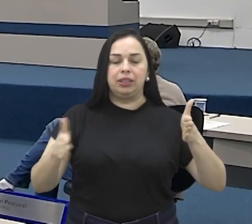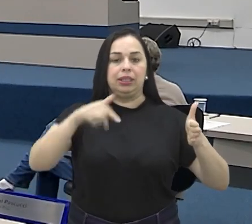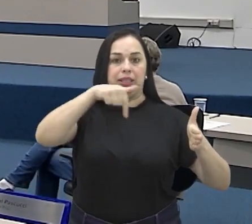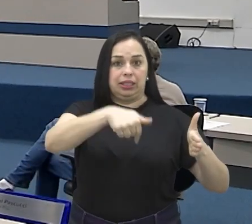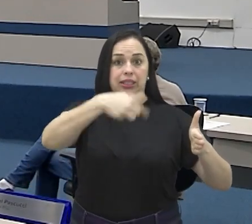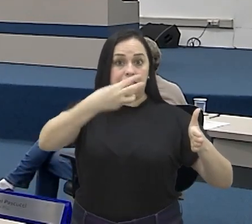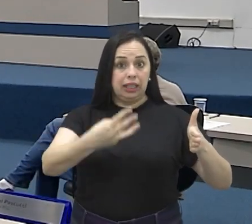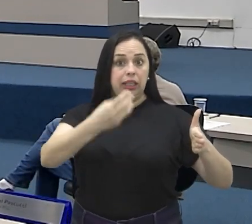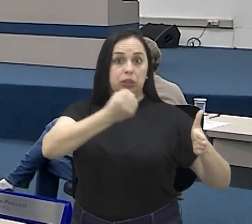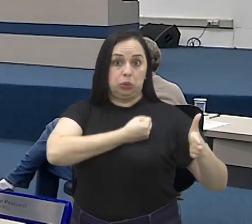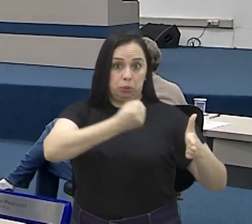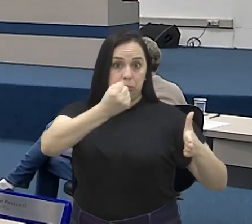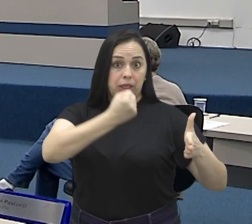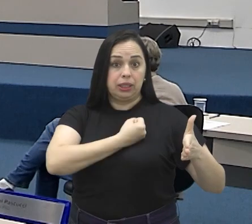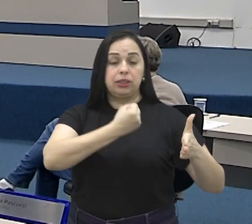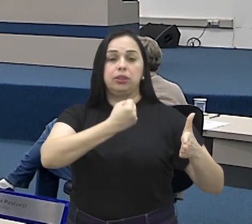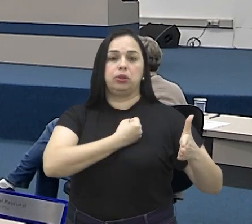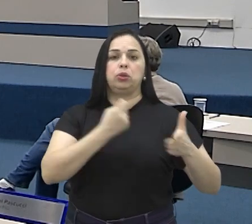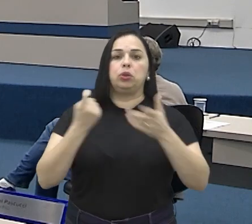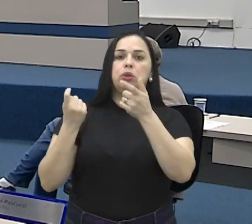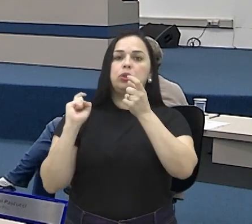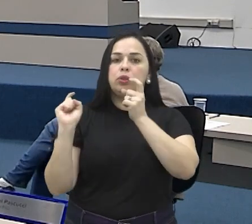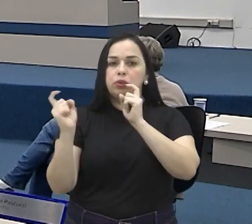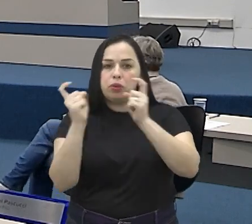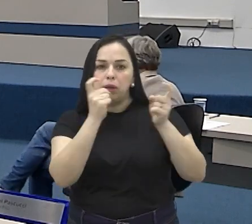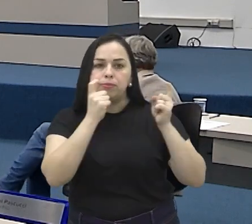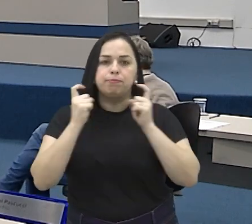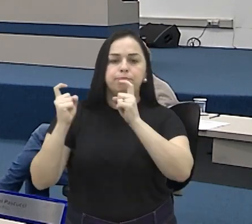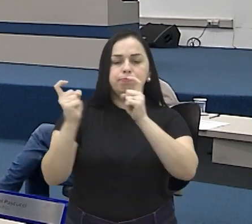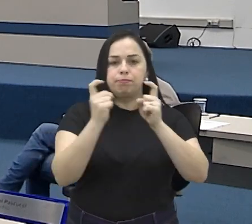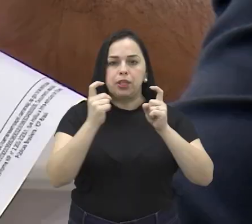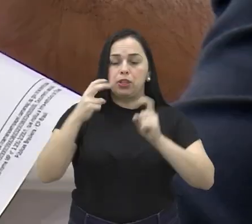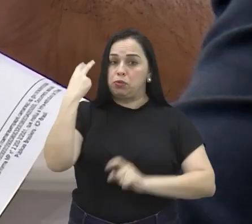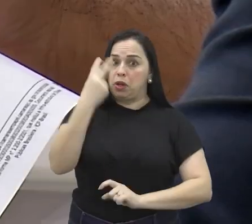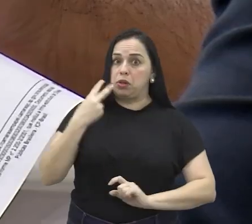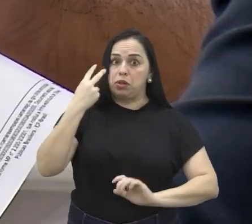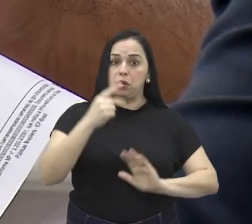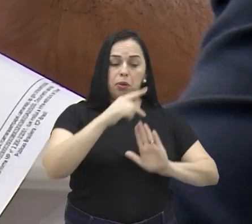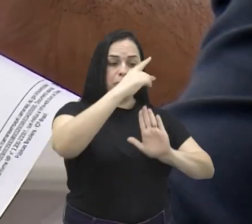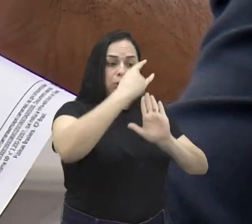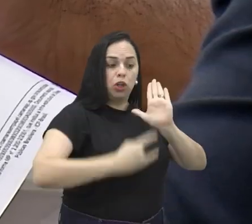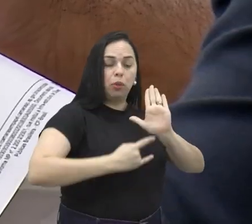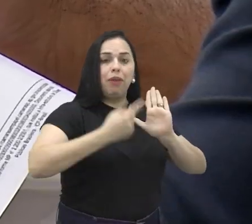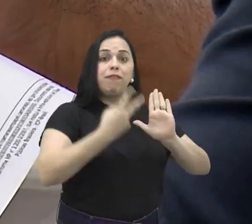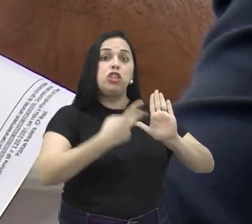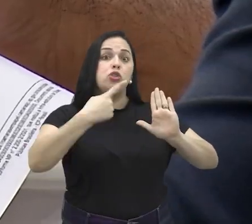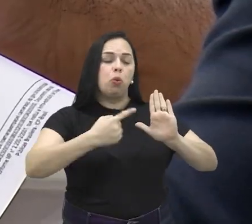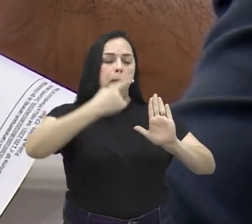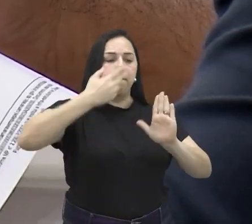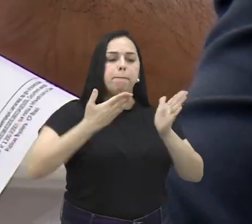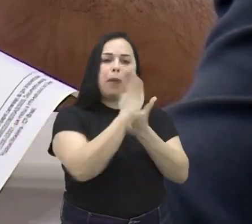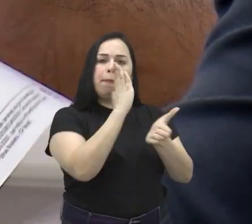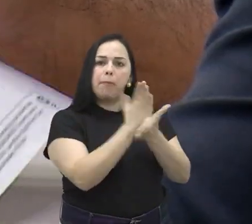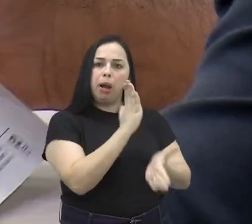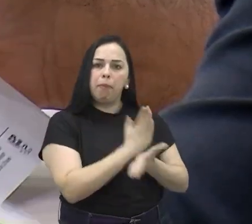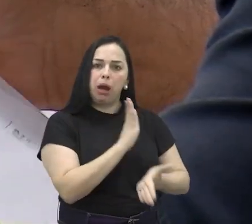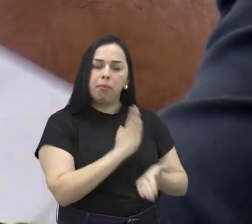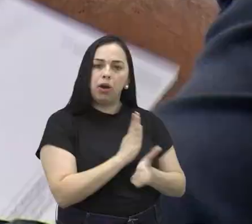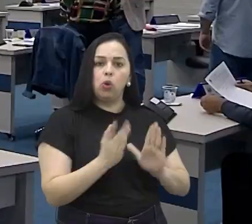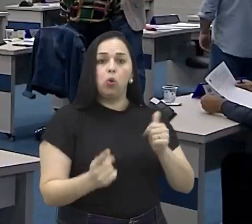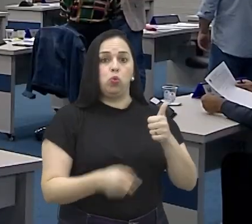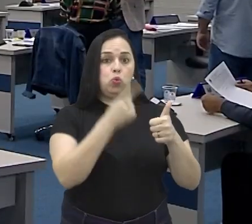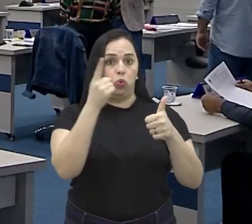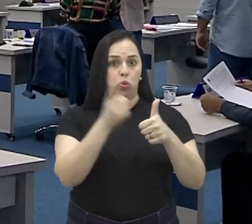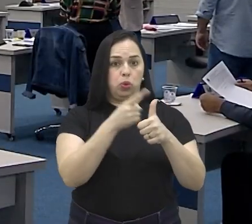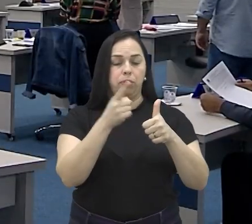a 73ª sessão do ano, os parlamentares aprovaram 21 documentos da pauta. Um dos requerimentos